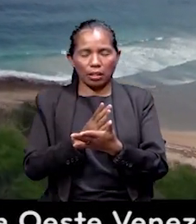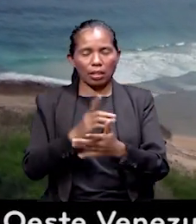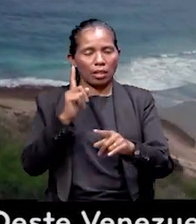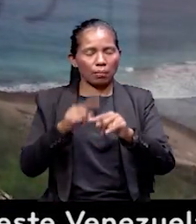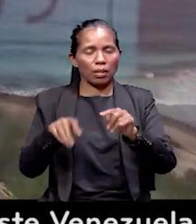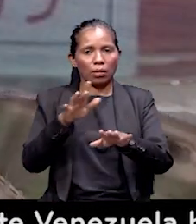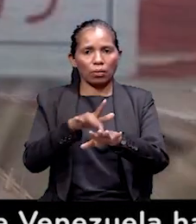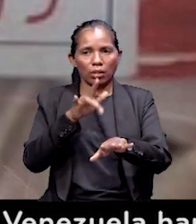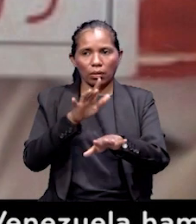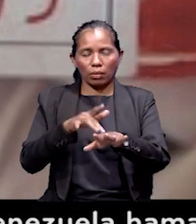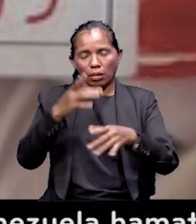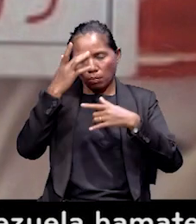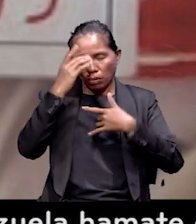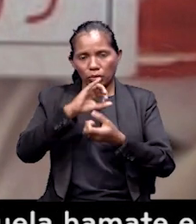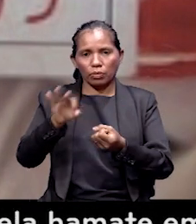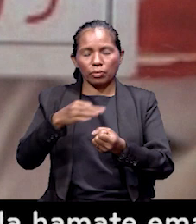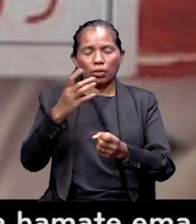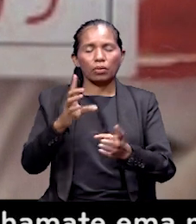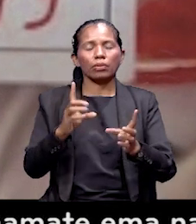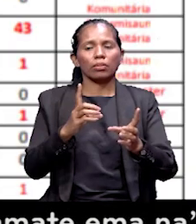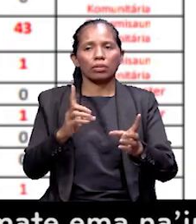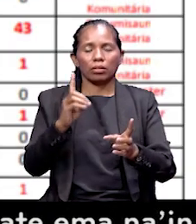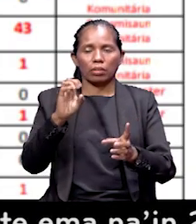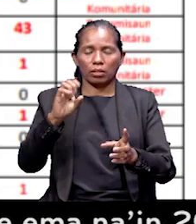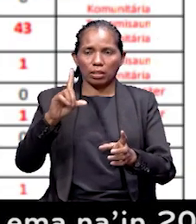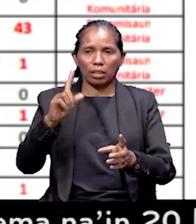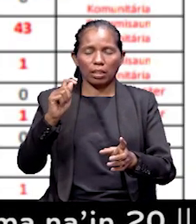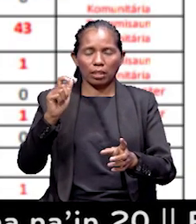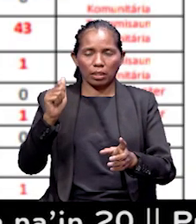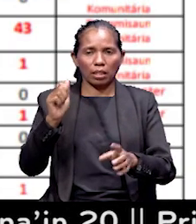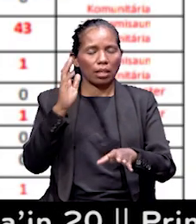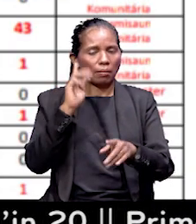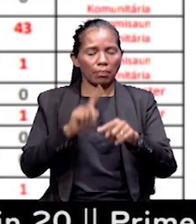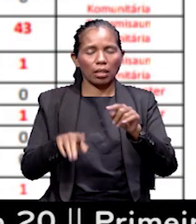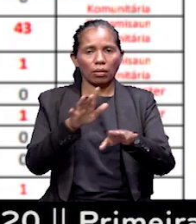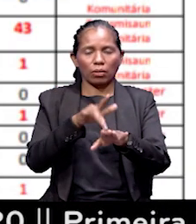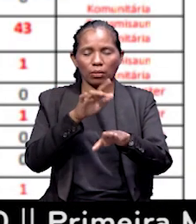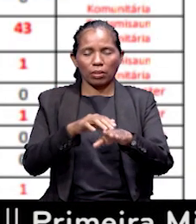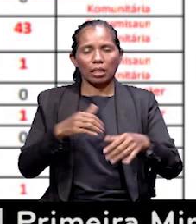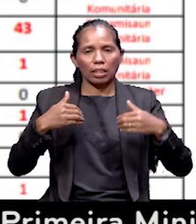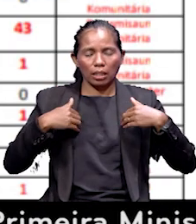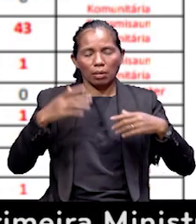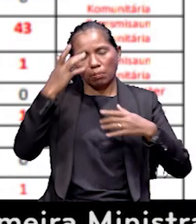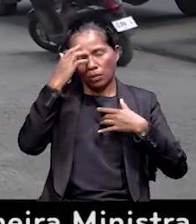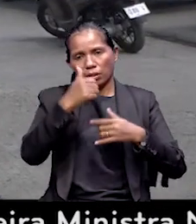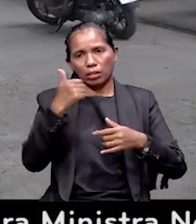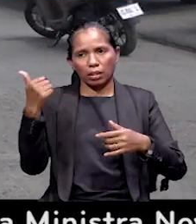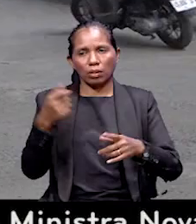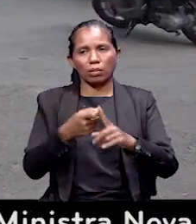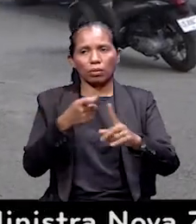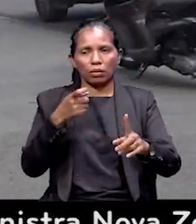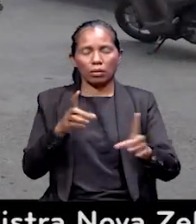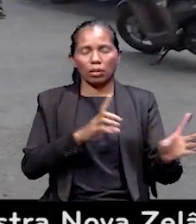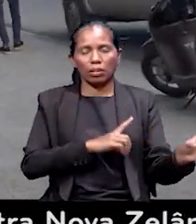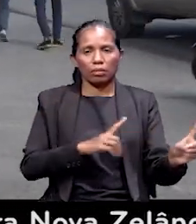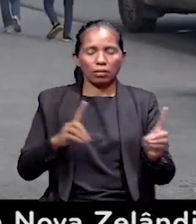Delta. Nomos hakotu COVID-19 niadaet. O karik ia intenção selu. Pusi implementação